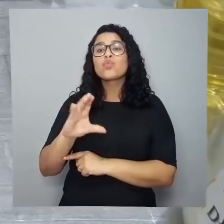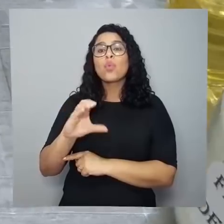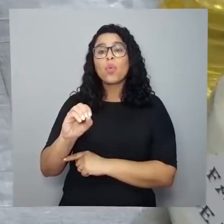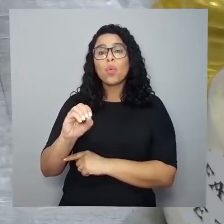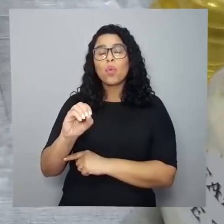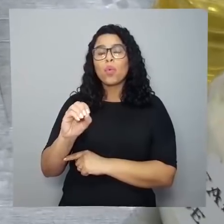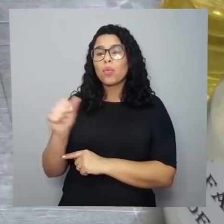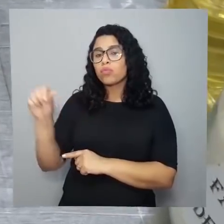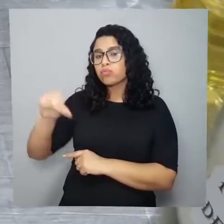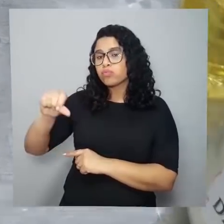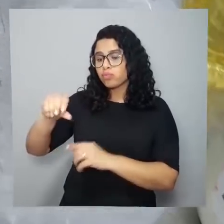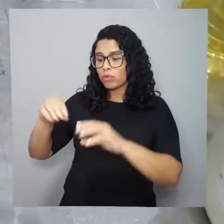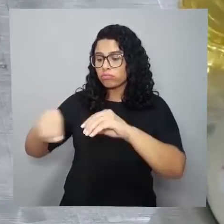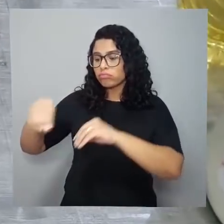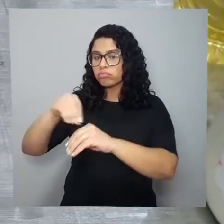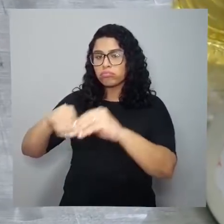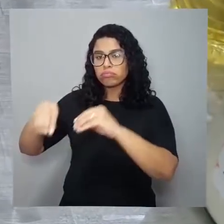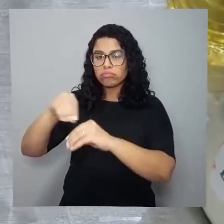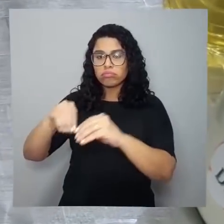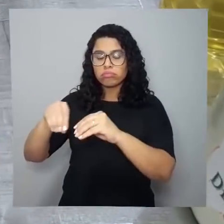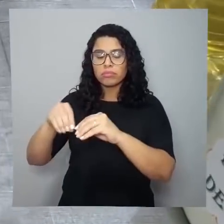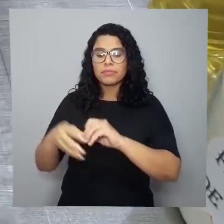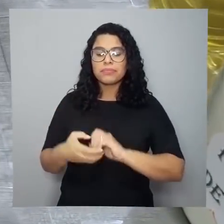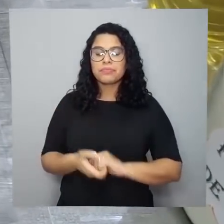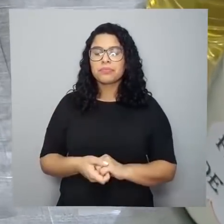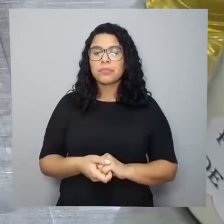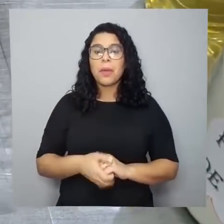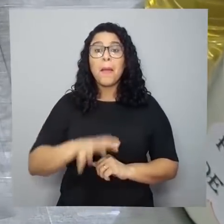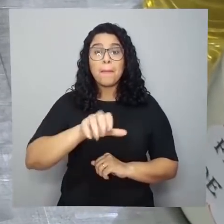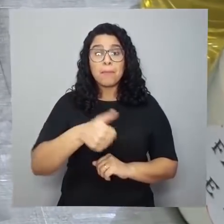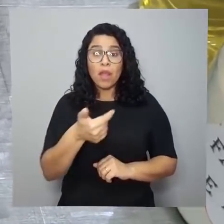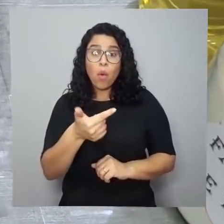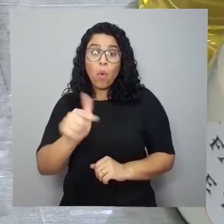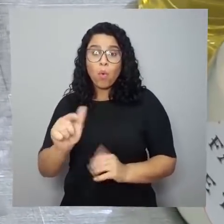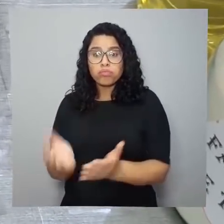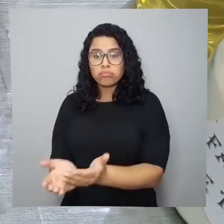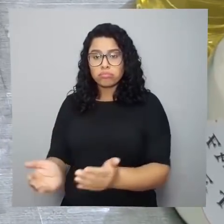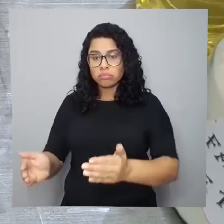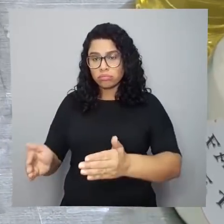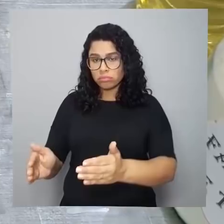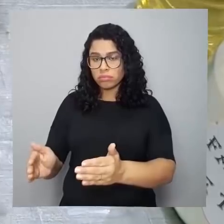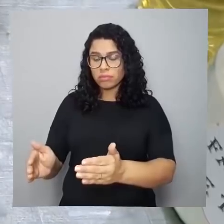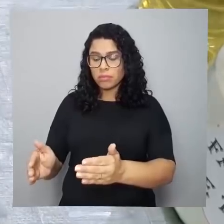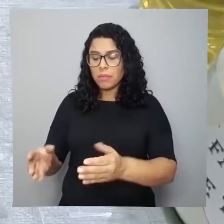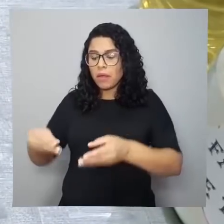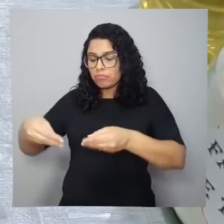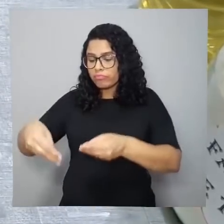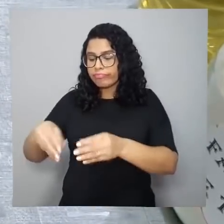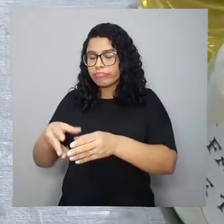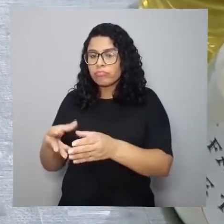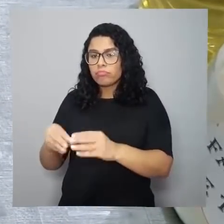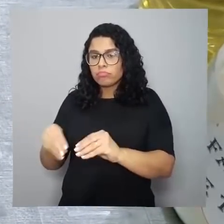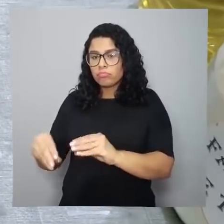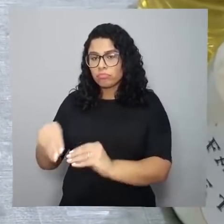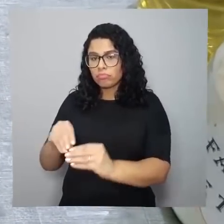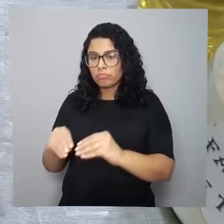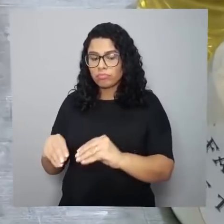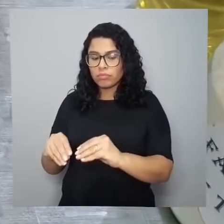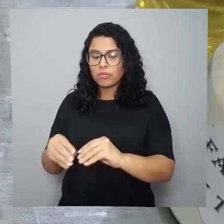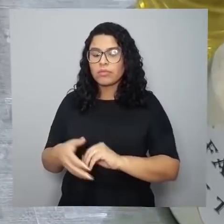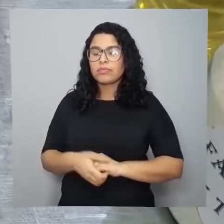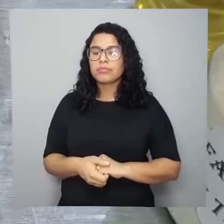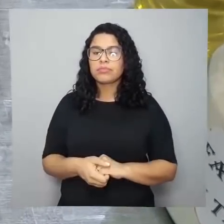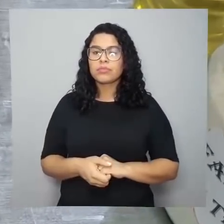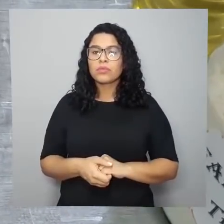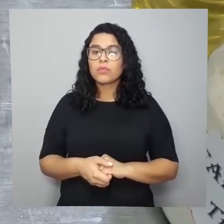cor na massinha. Nesse momento, vocês peguem uma outra vasilha para colocar. Porque na hora que coloca o